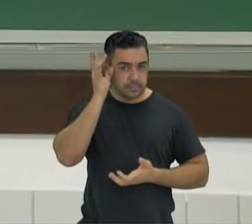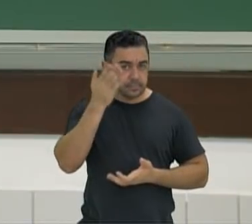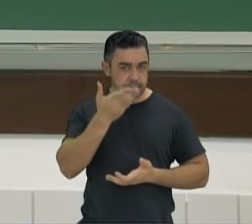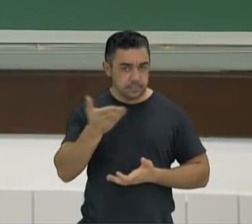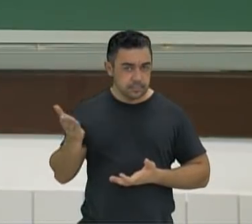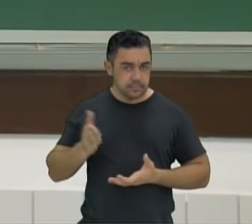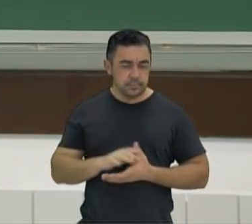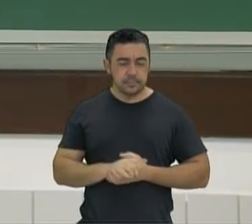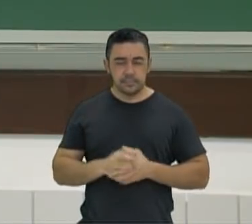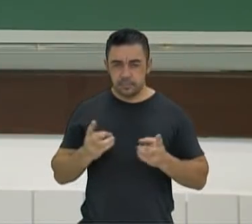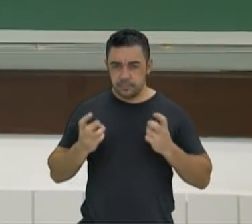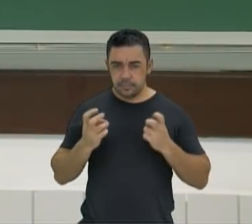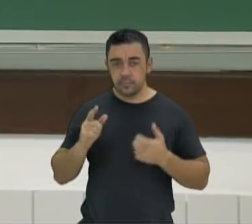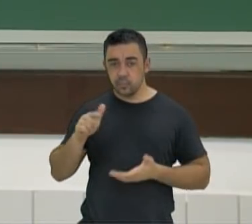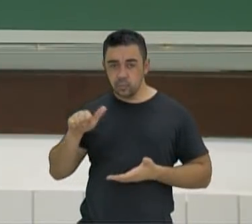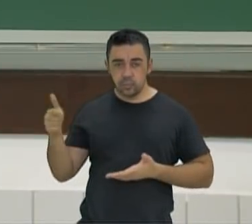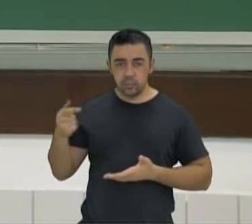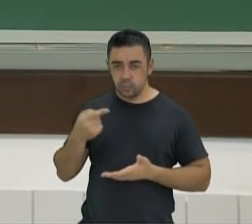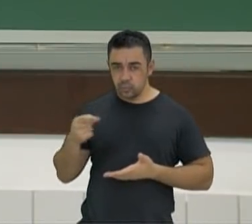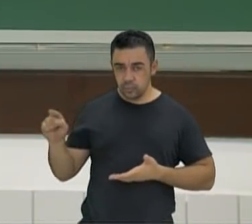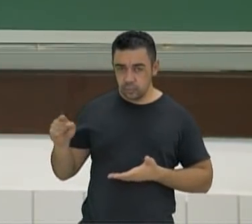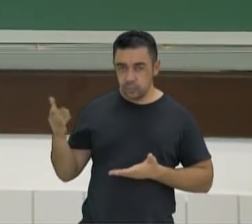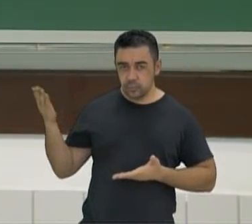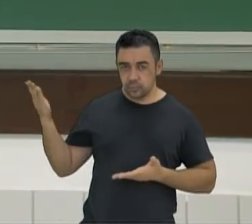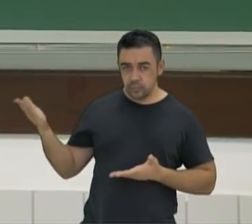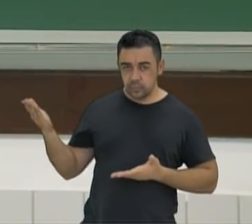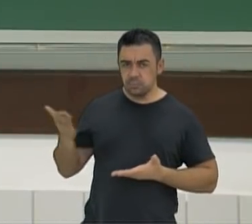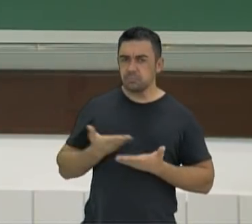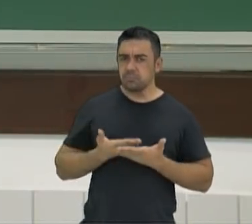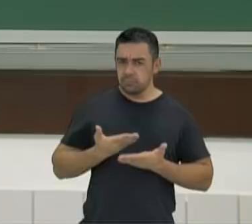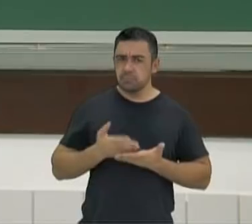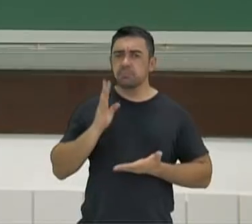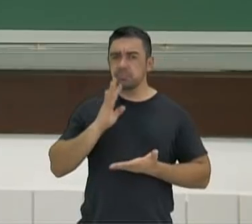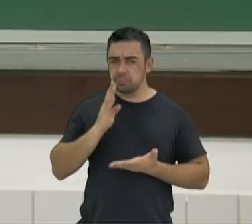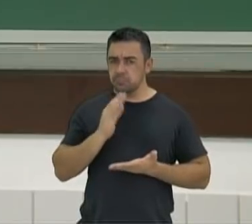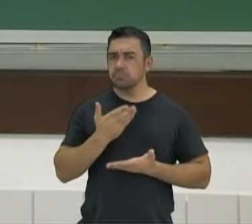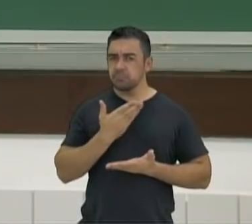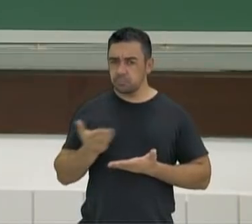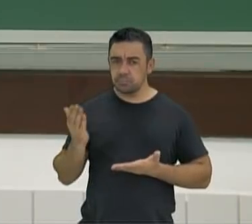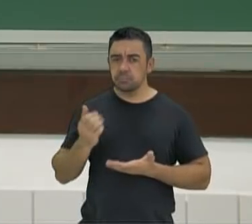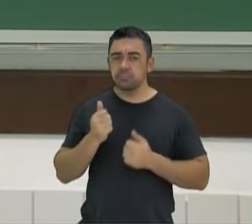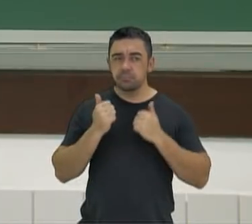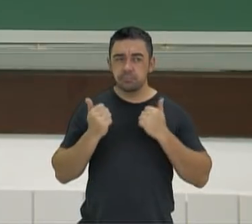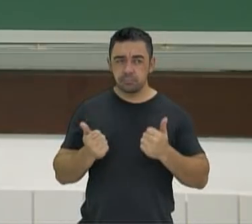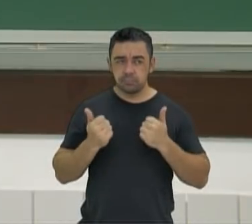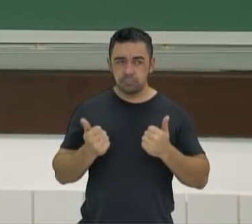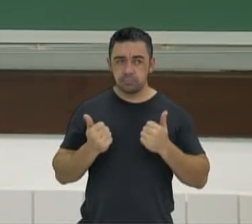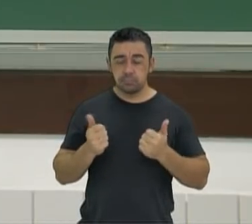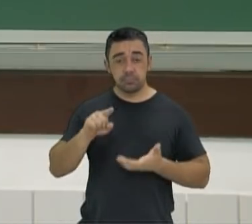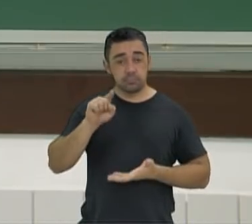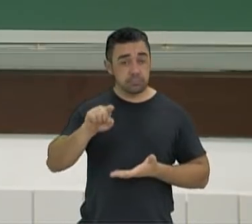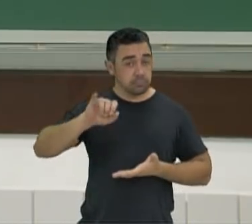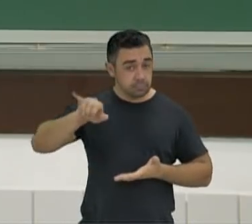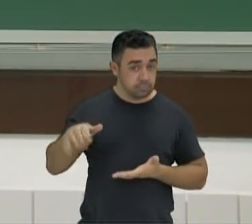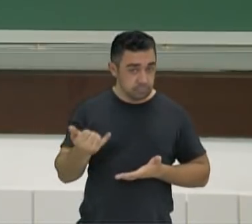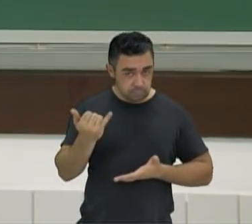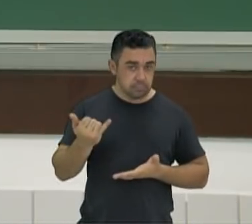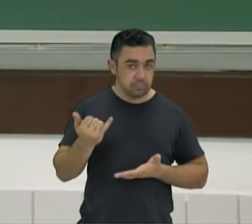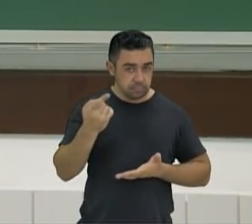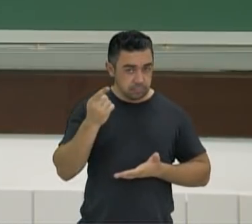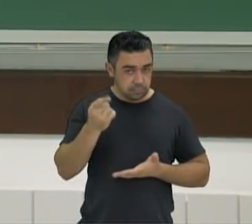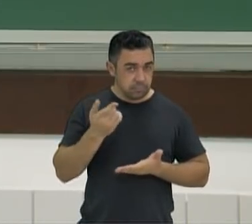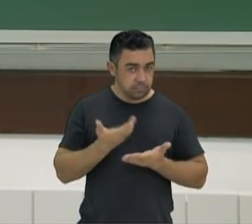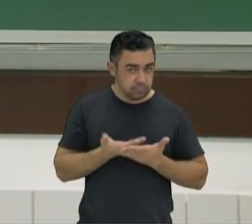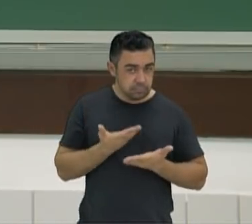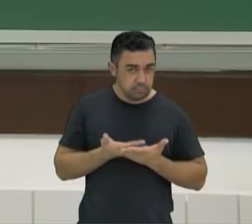né? Vamos para o próximo? Professor, essa aula está muito legal. Muito bem. Aproveitem, né? Que essa